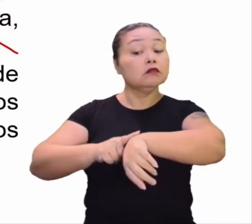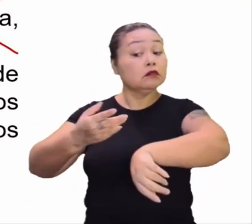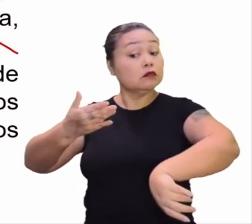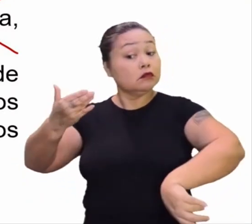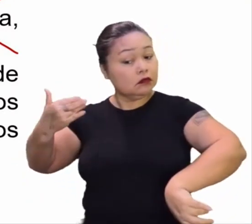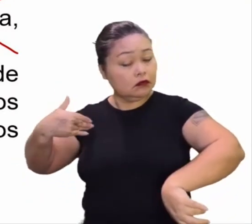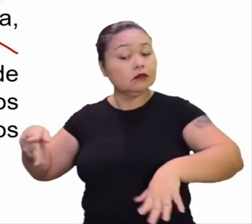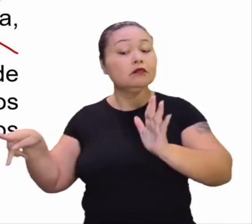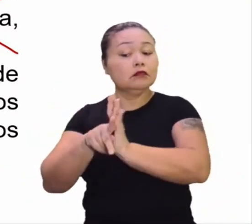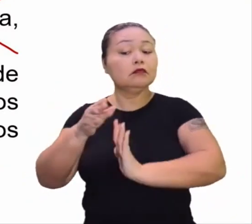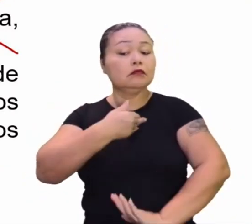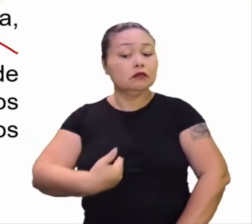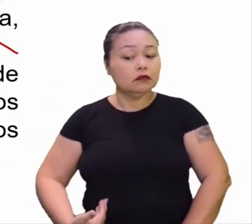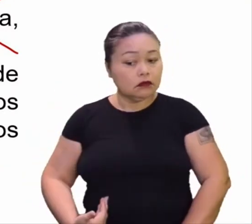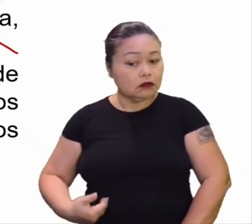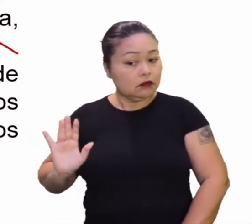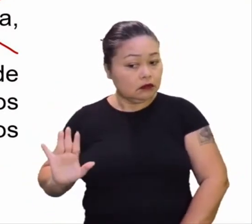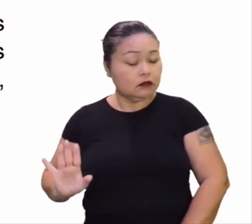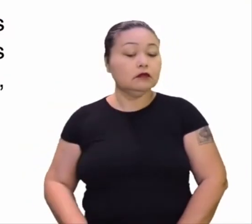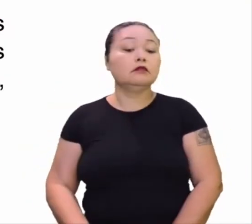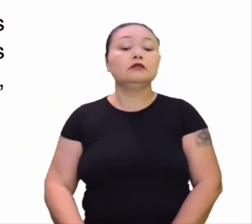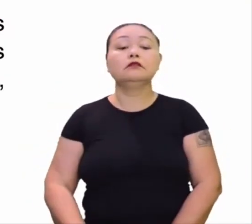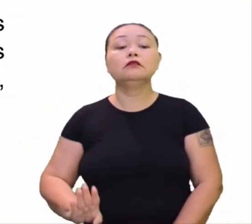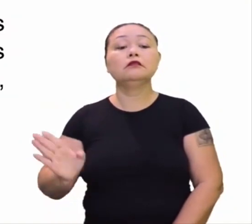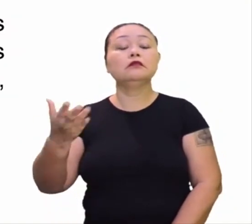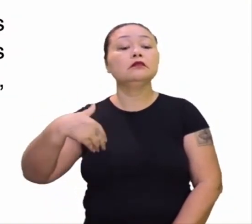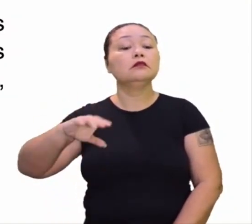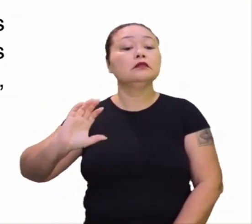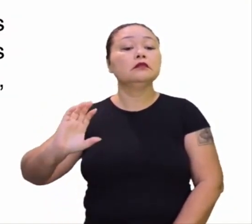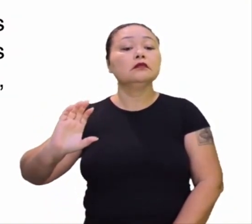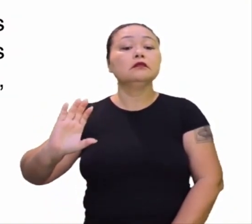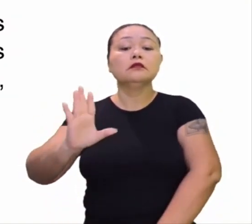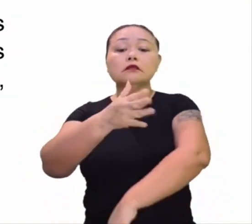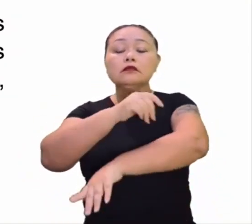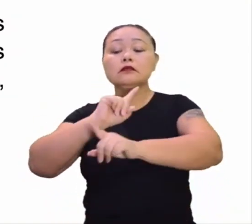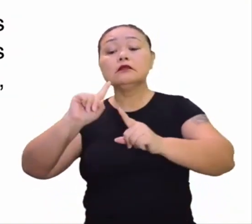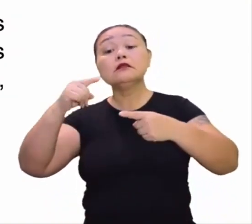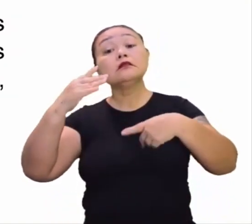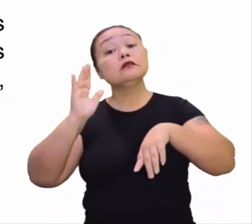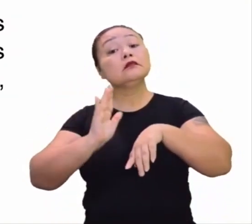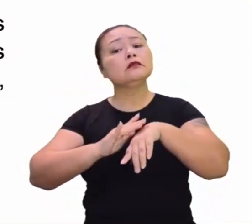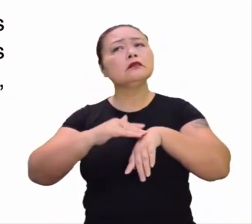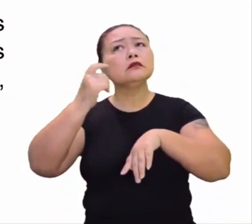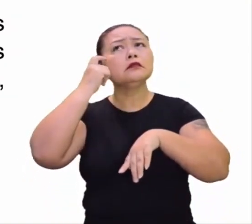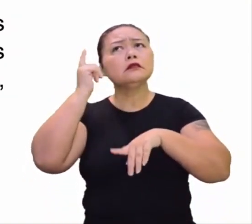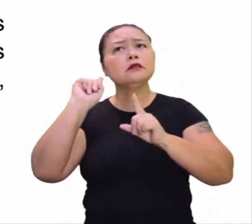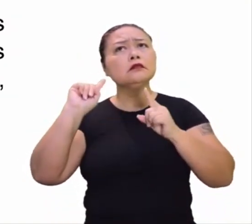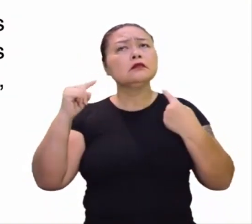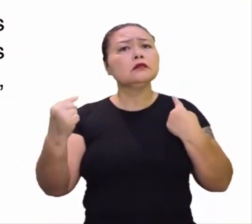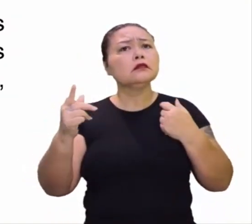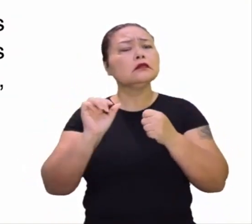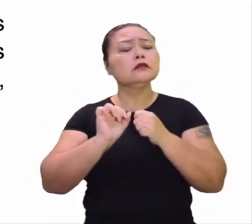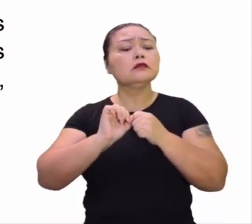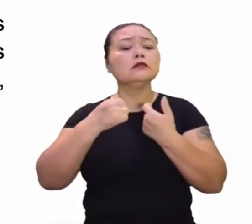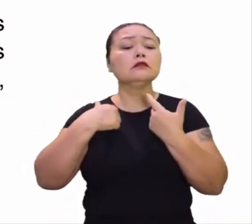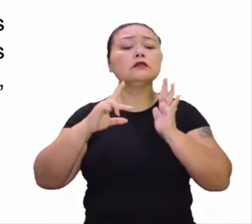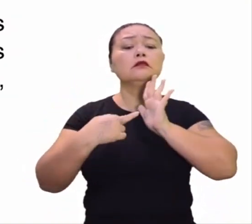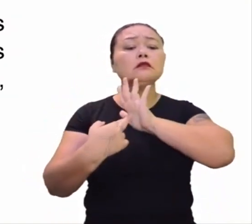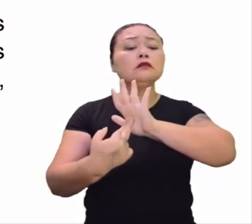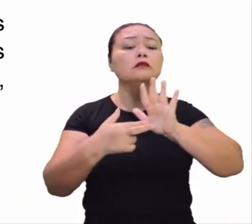naquele momento. Exato. Beleza? Então não é a B, né, Rogério? Não. A C. A estrada, ao contrário do